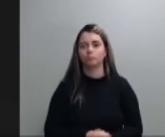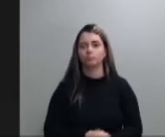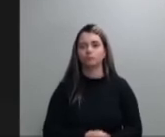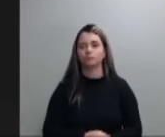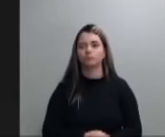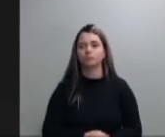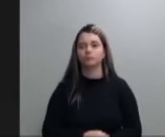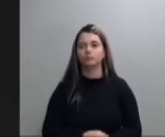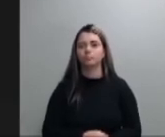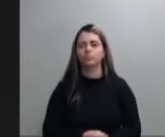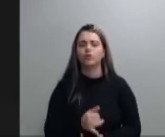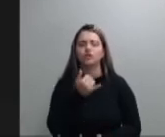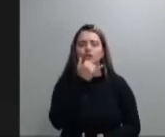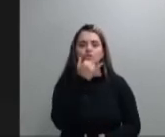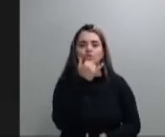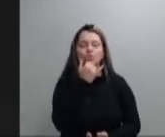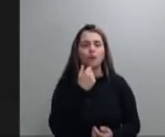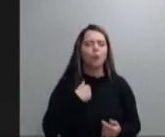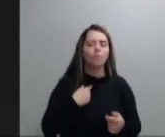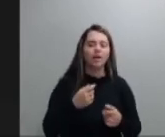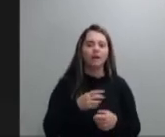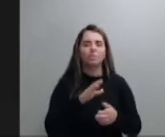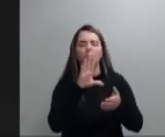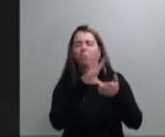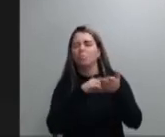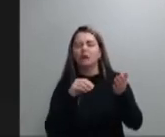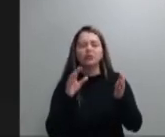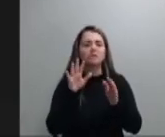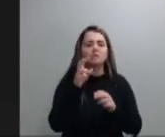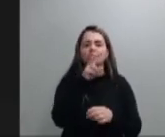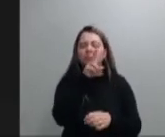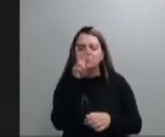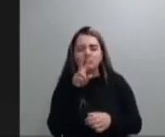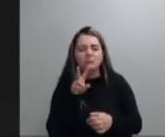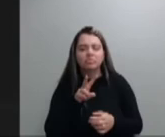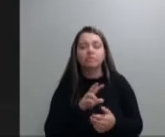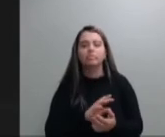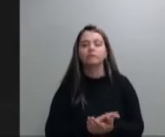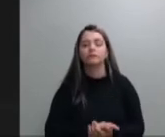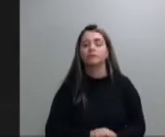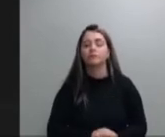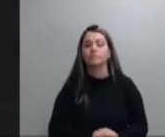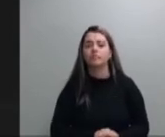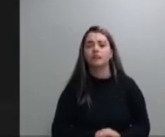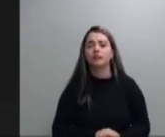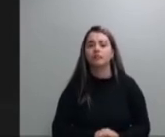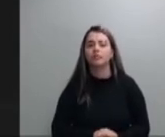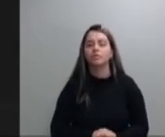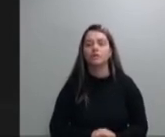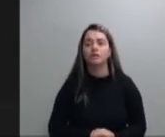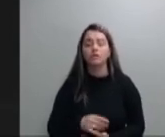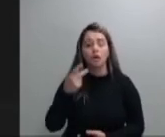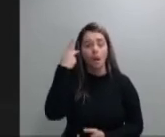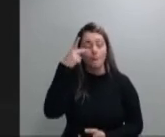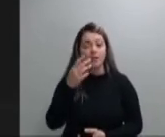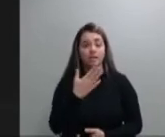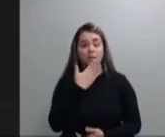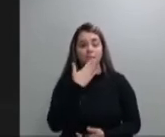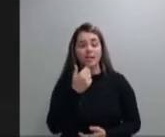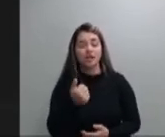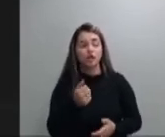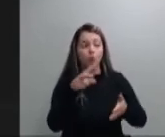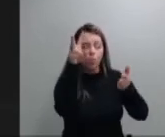traga mais danos do que do que benefícios ao mercado relevante em nome do princípio da precaução